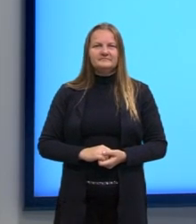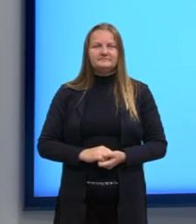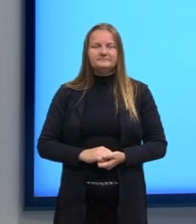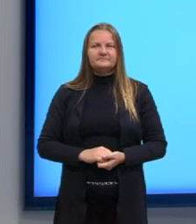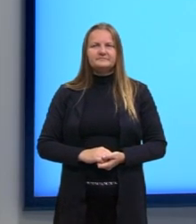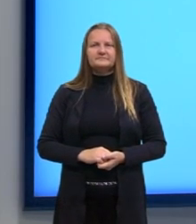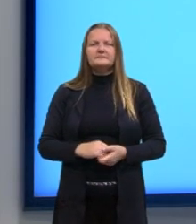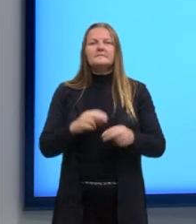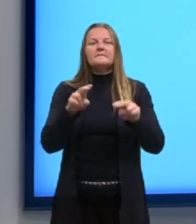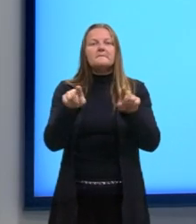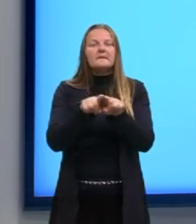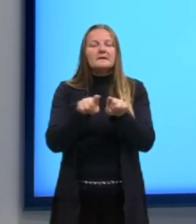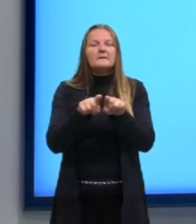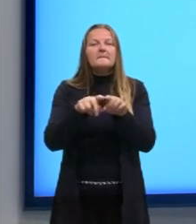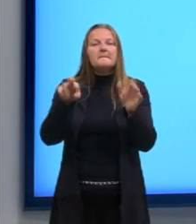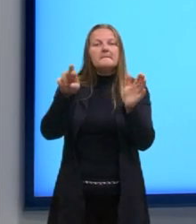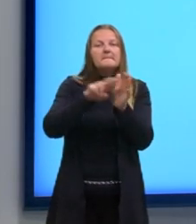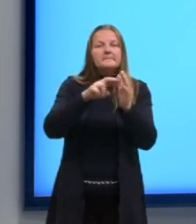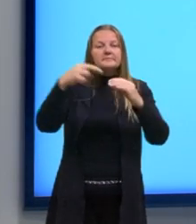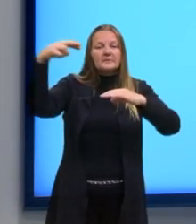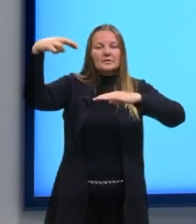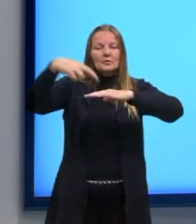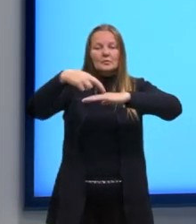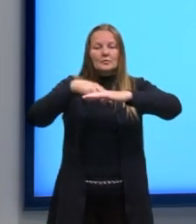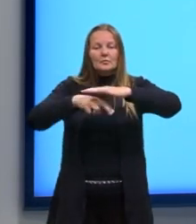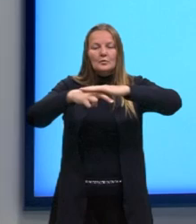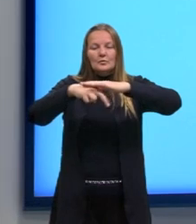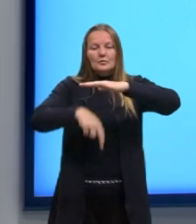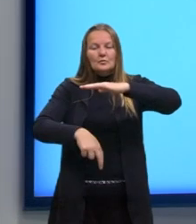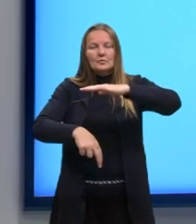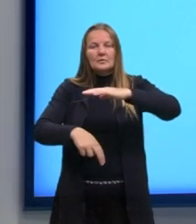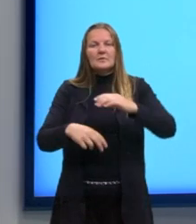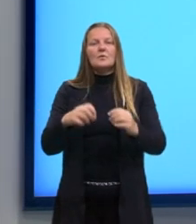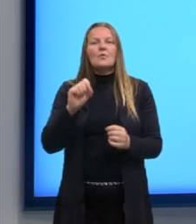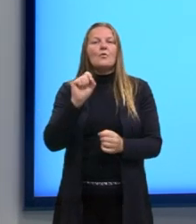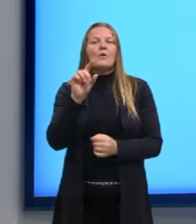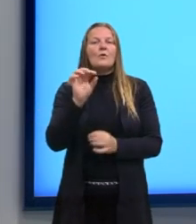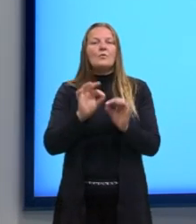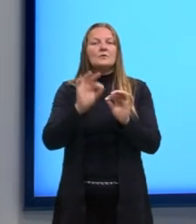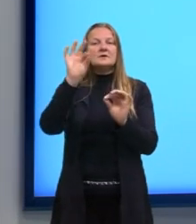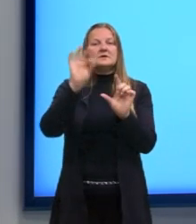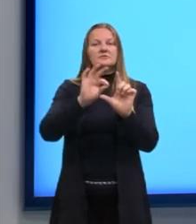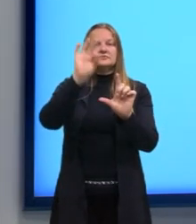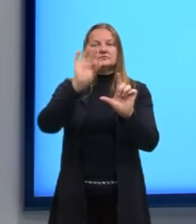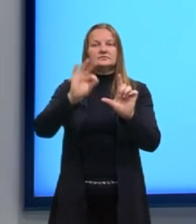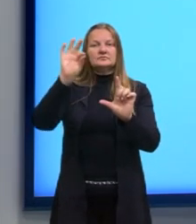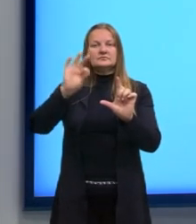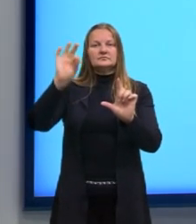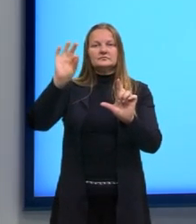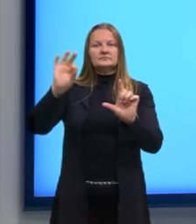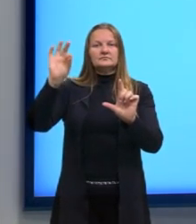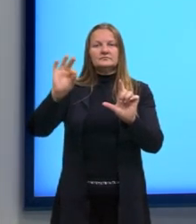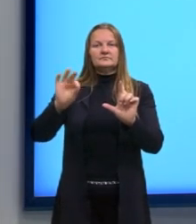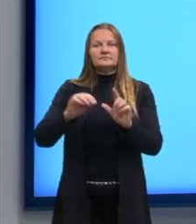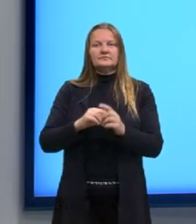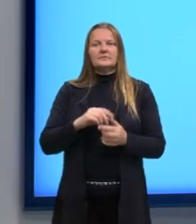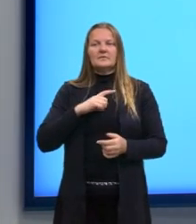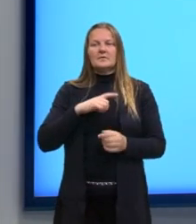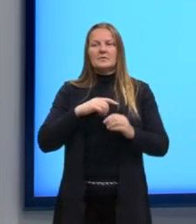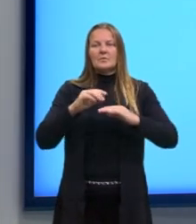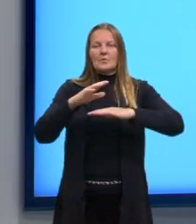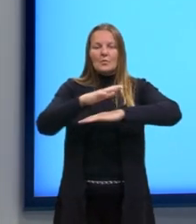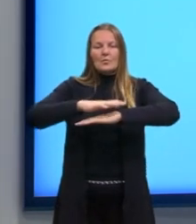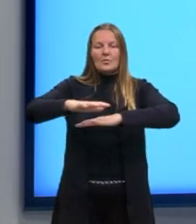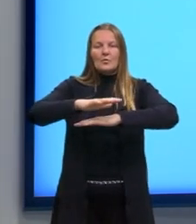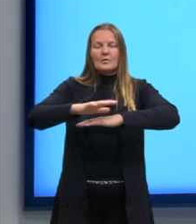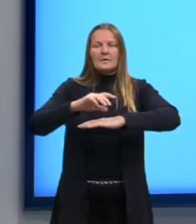bom sobre a refração a gente também precisa considerar o índice de refração que é quando a gente está passando então de um meio para